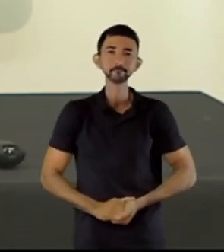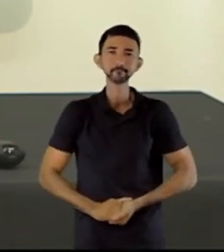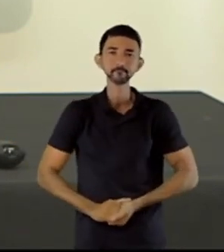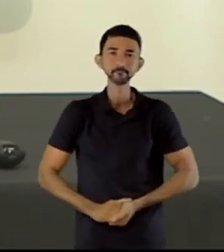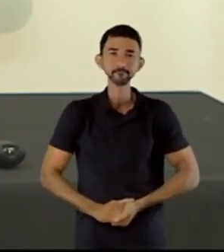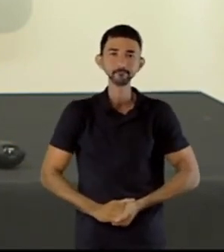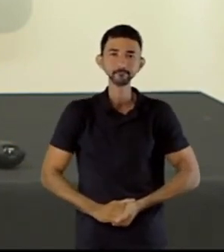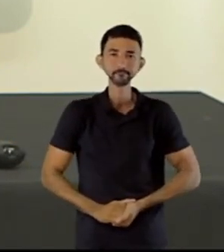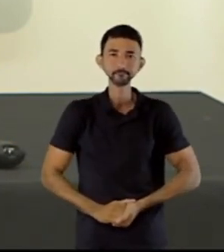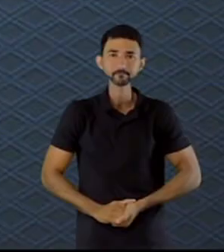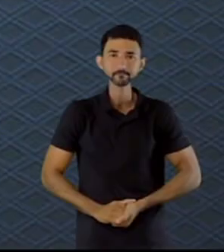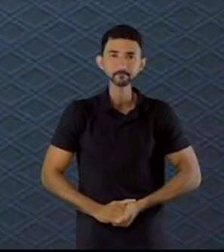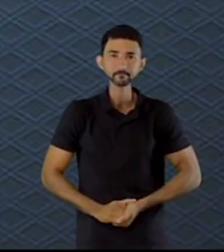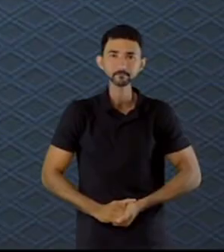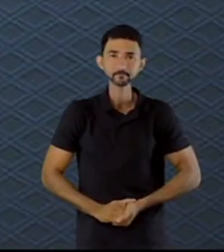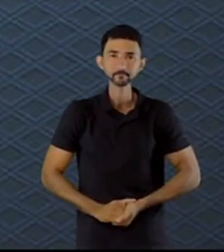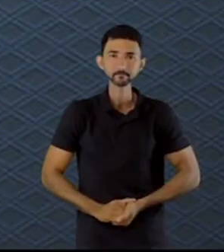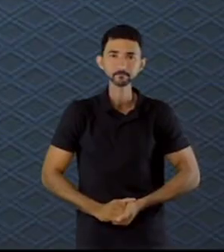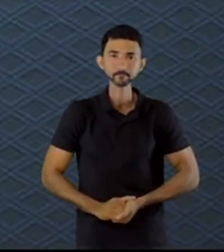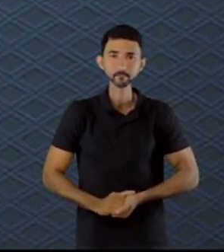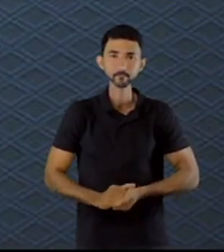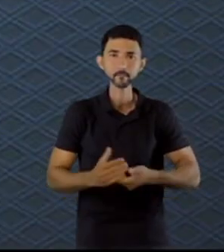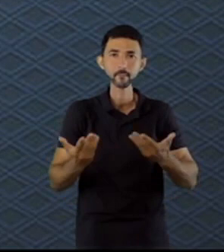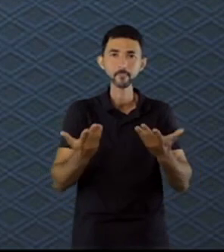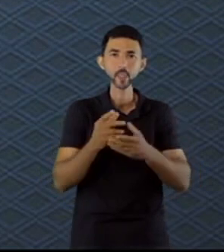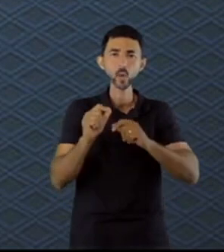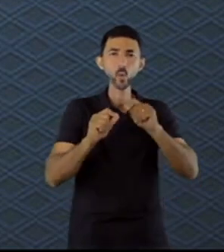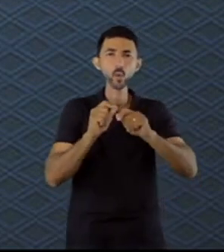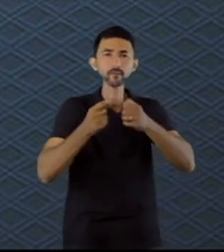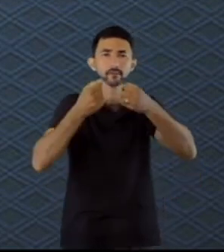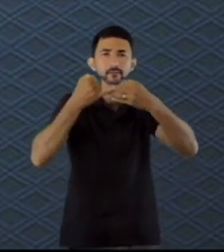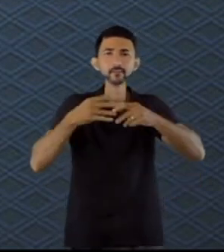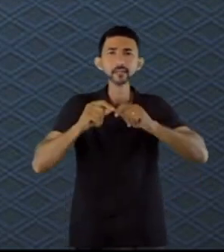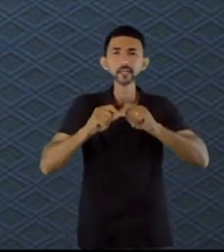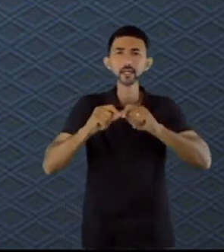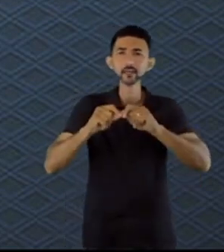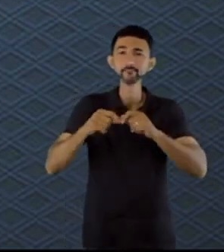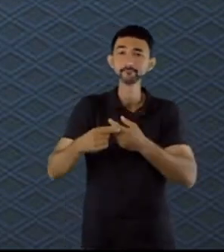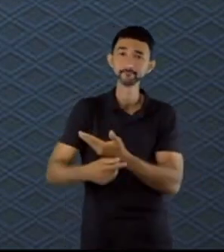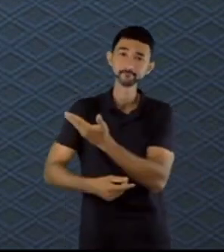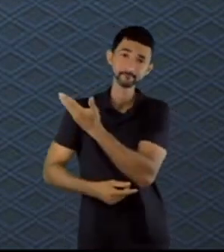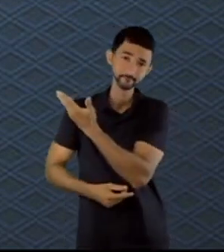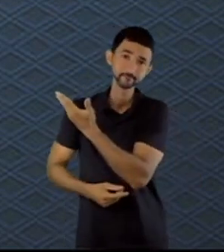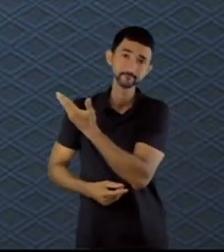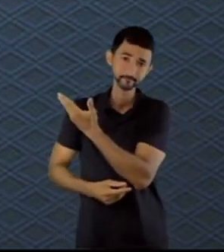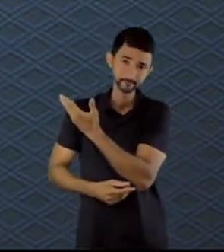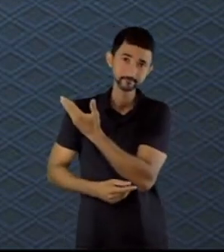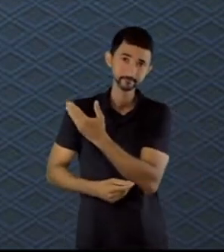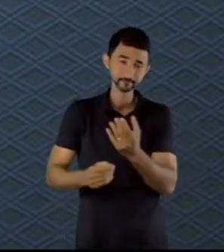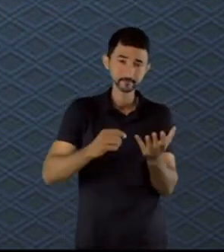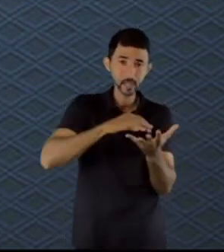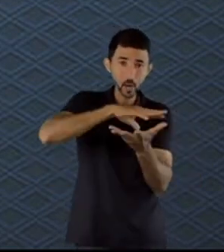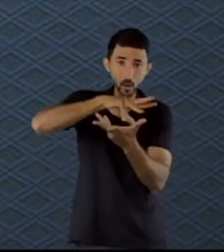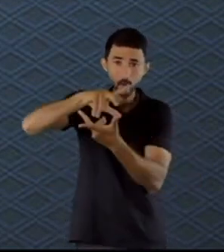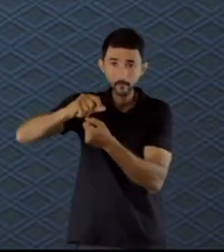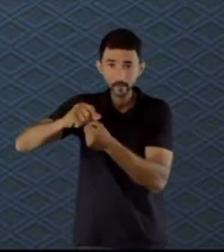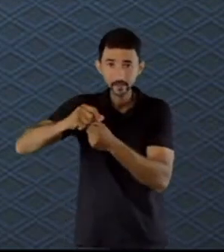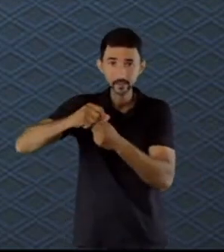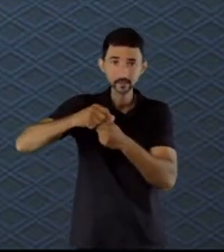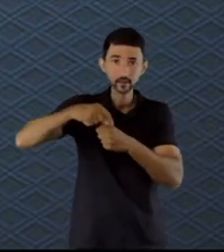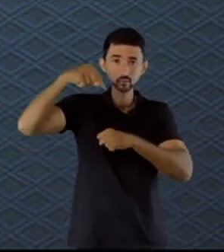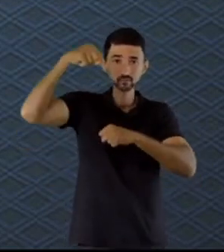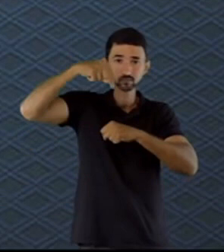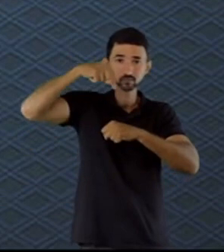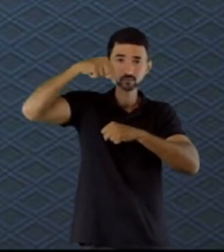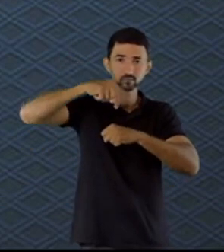bem? Hoje nós vamos falar um pouquinho sobre este planetinha aí que está na seta,